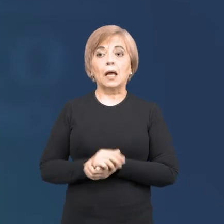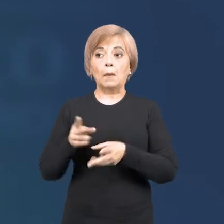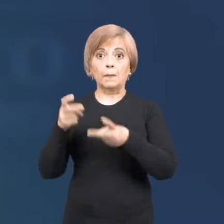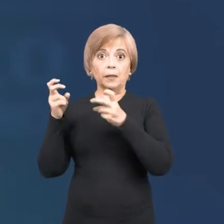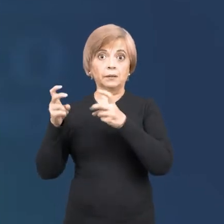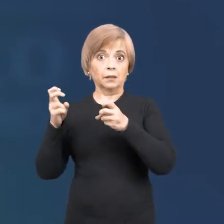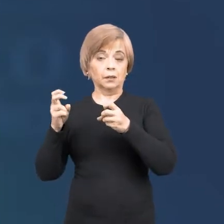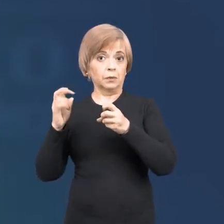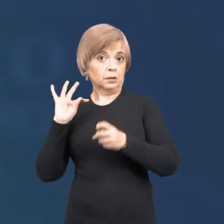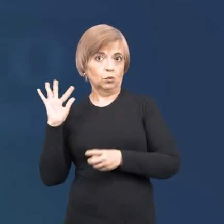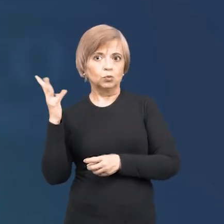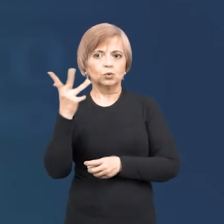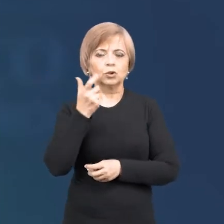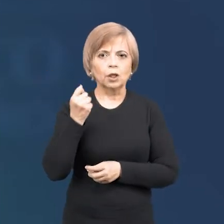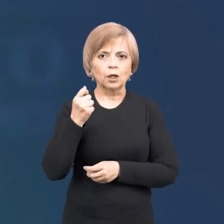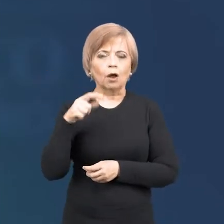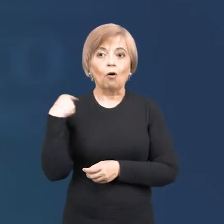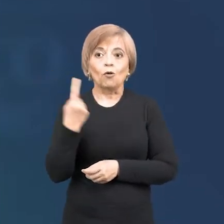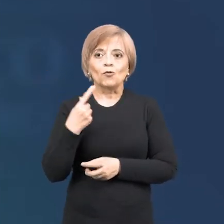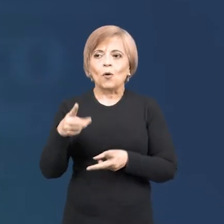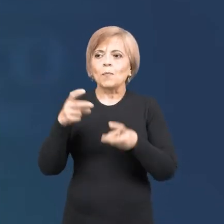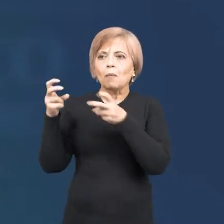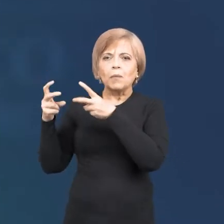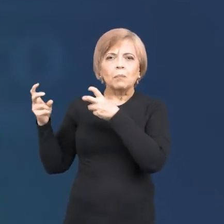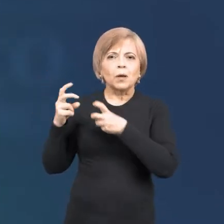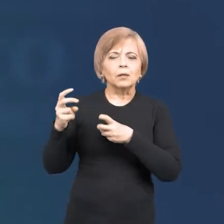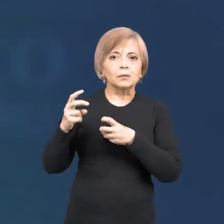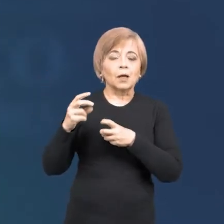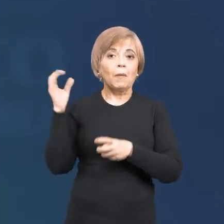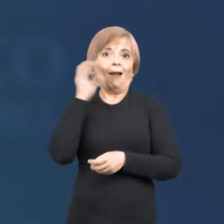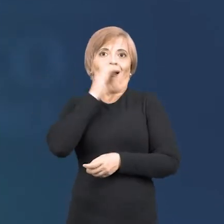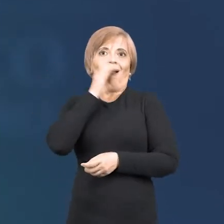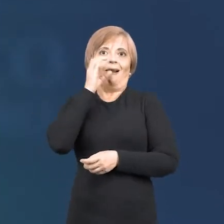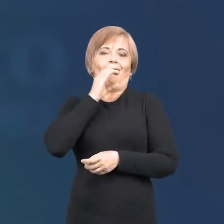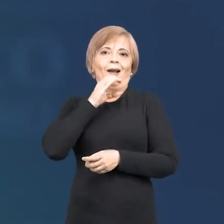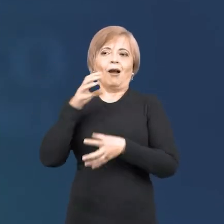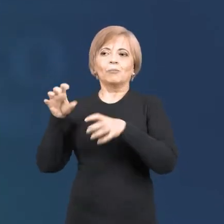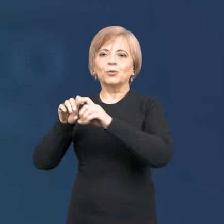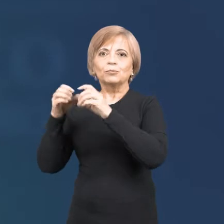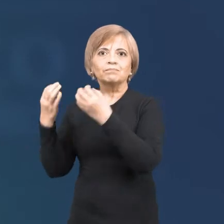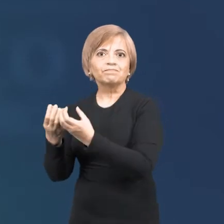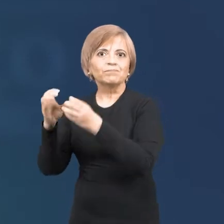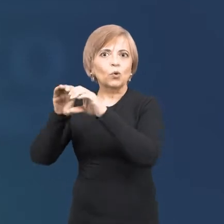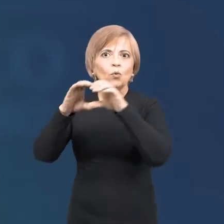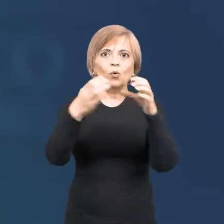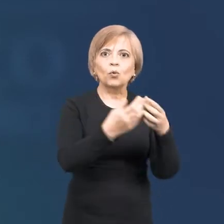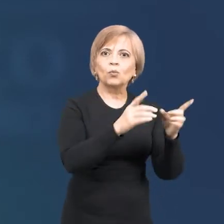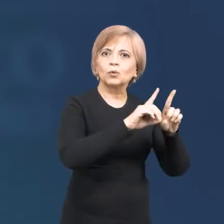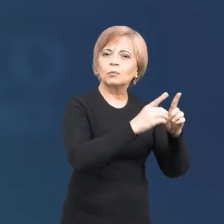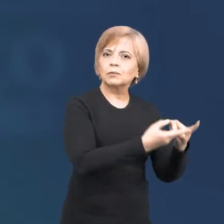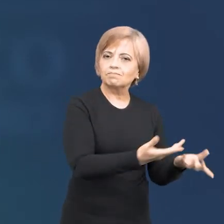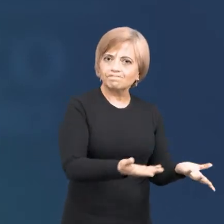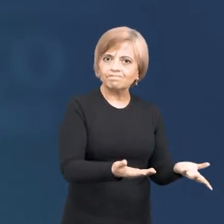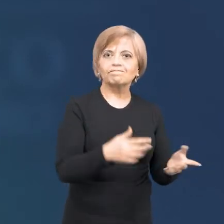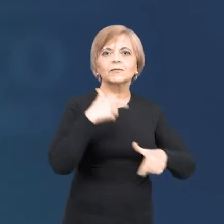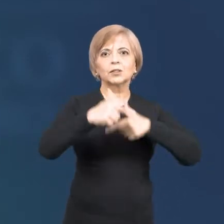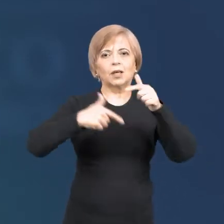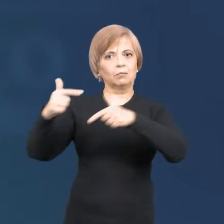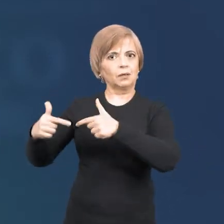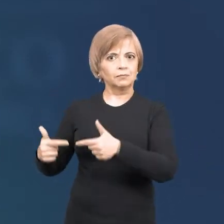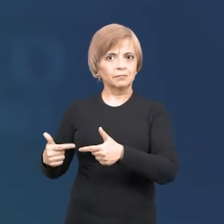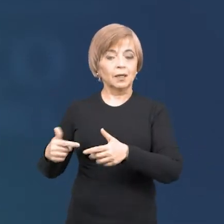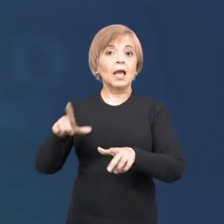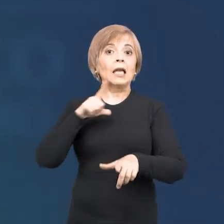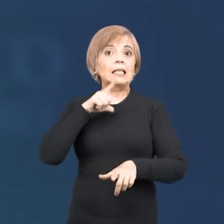percepção generalizada de ganho de produtividade em diversos setores. No âmbito administrativo, por exemplo, existem já